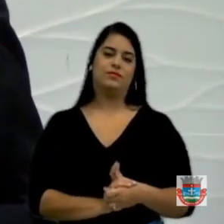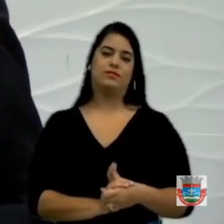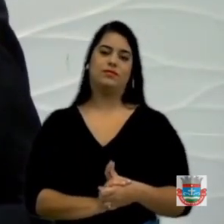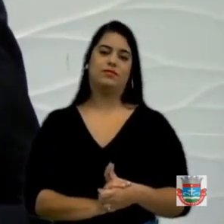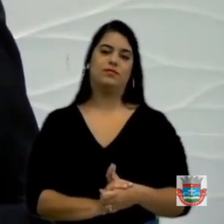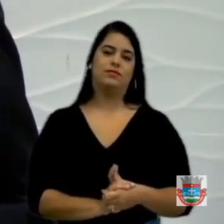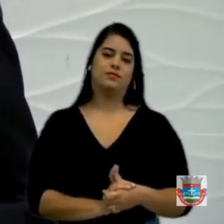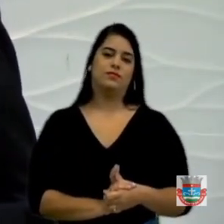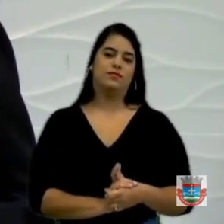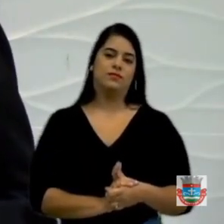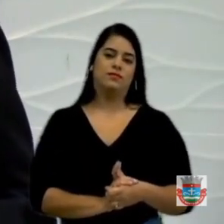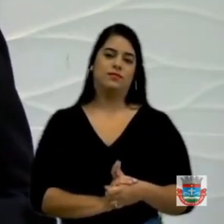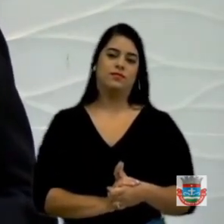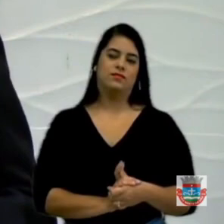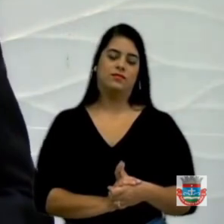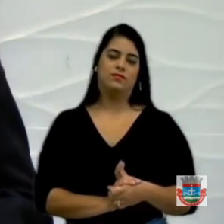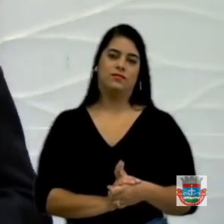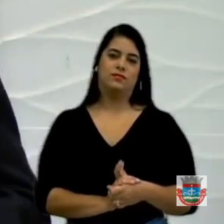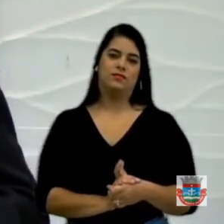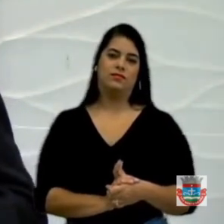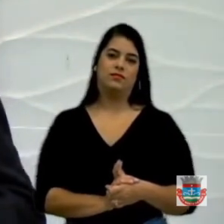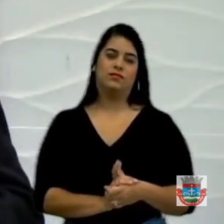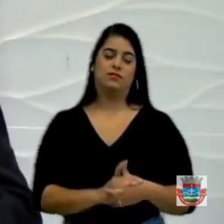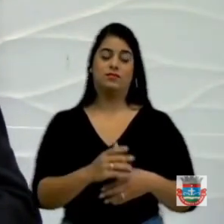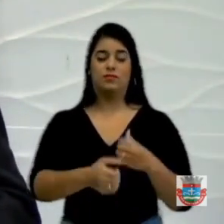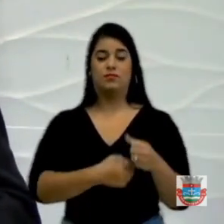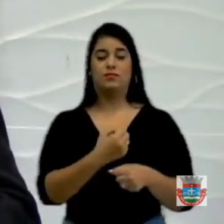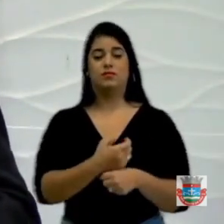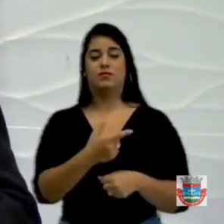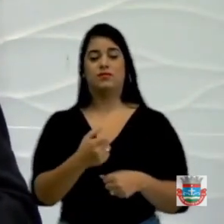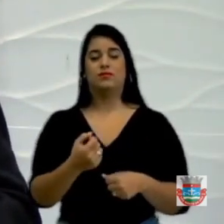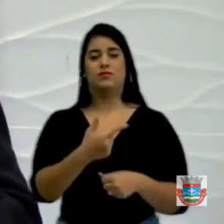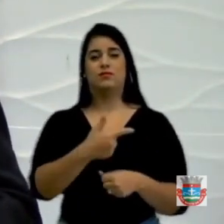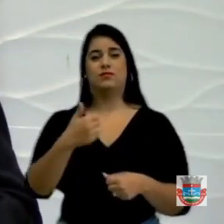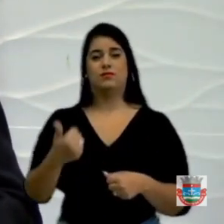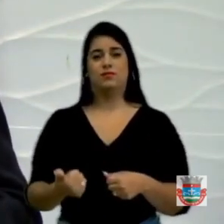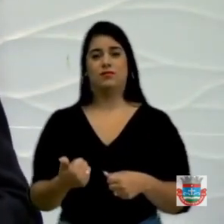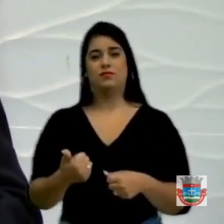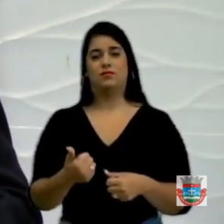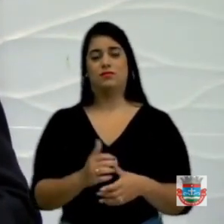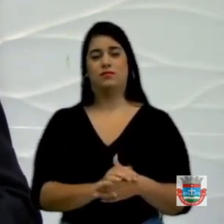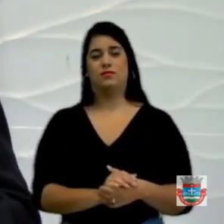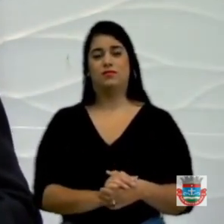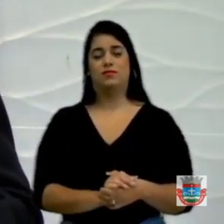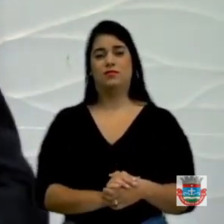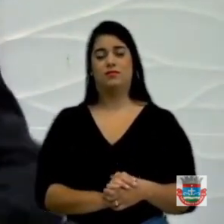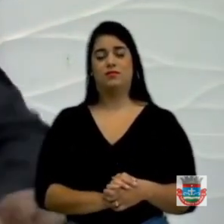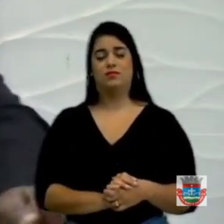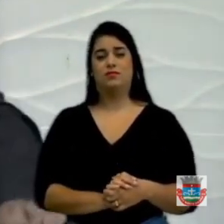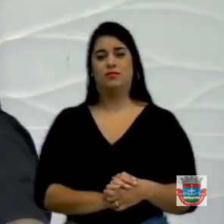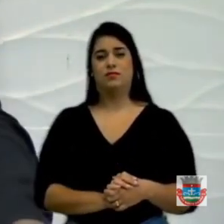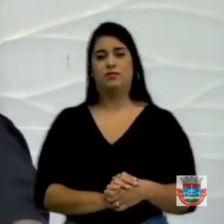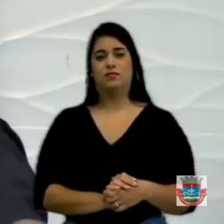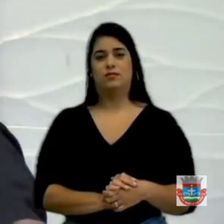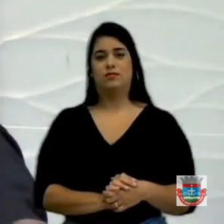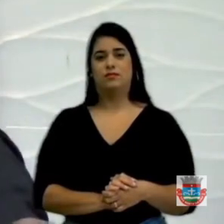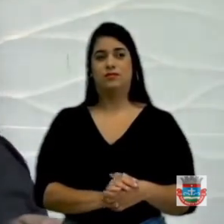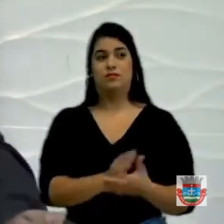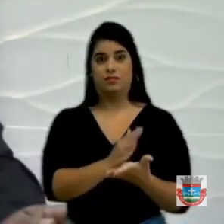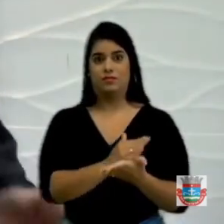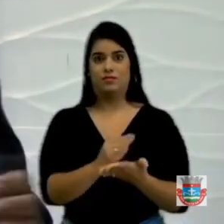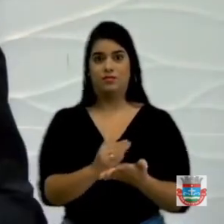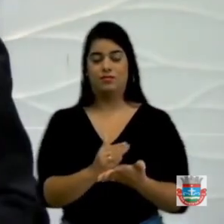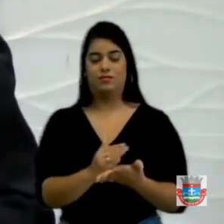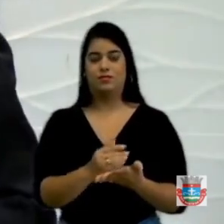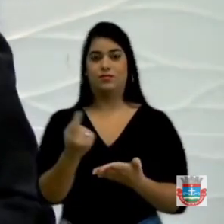Aí eu estou vendo, de 2021, veja, 2021, apareceu